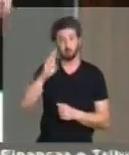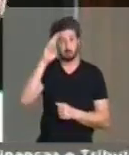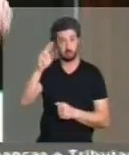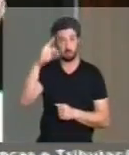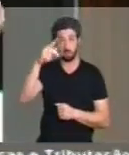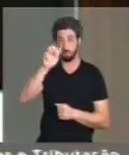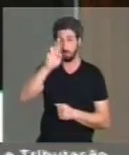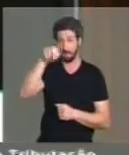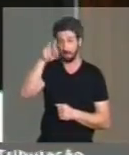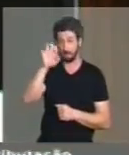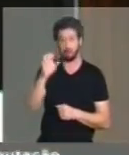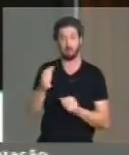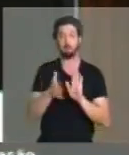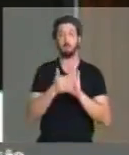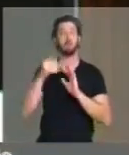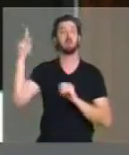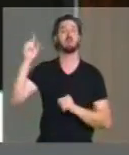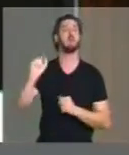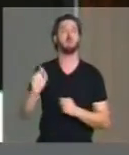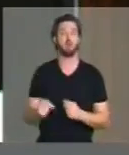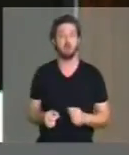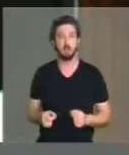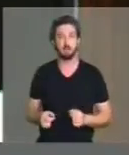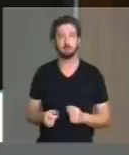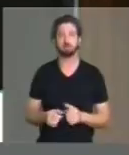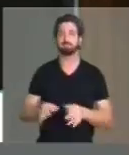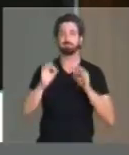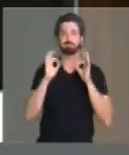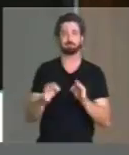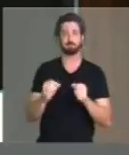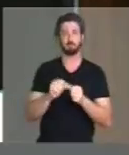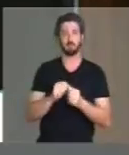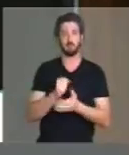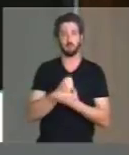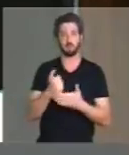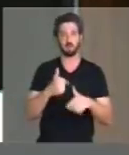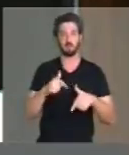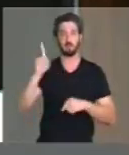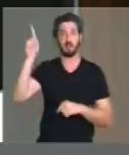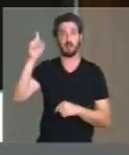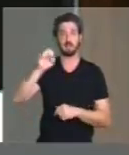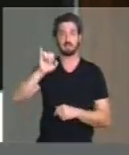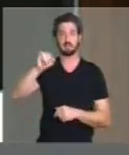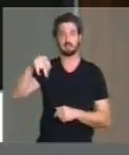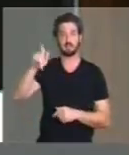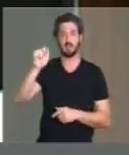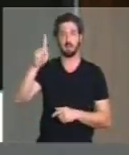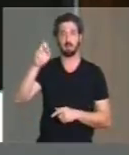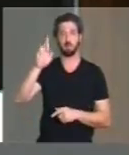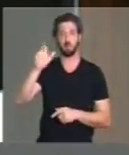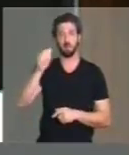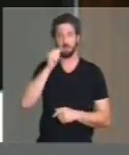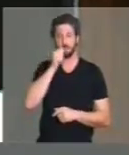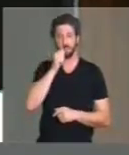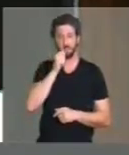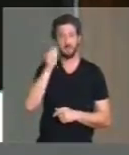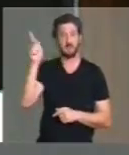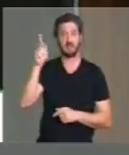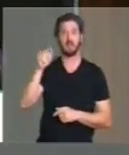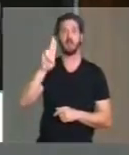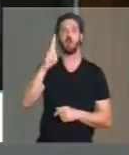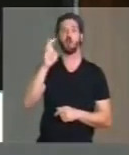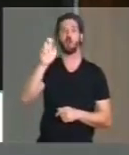Pedro Parente está propondo é exatamente gerar empregos em Singapura, gerar empregos em Hong